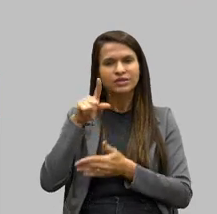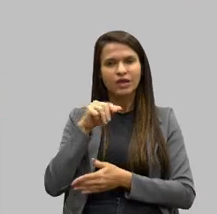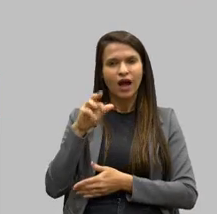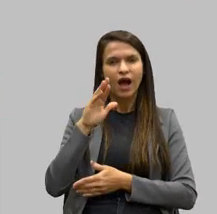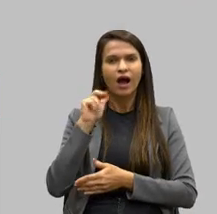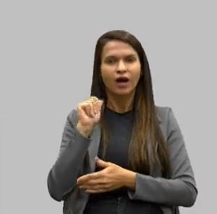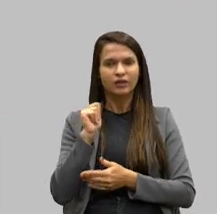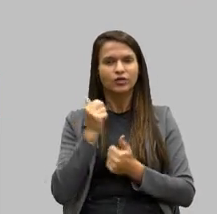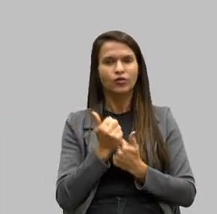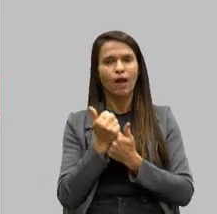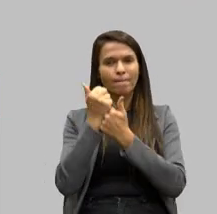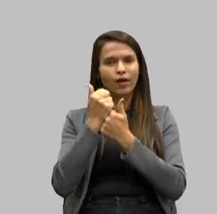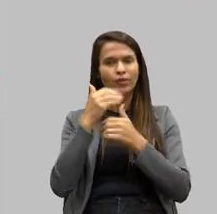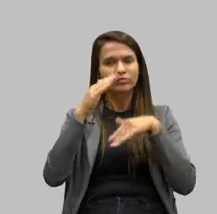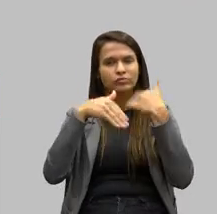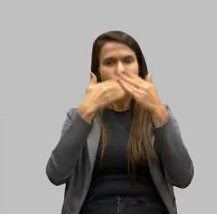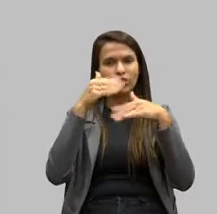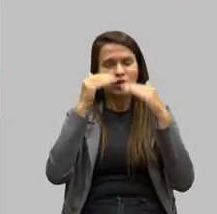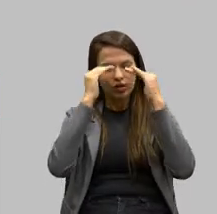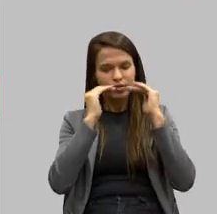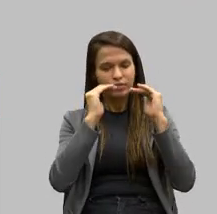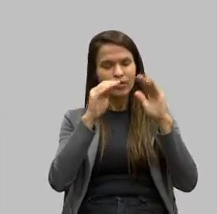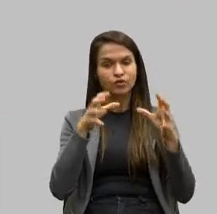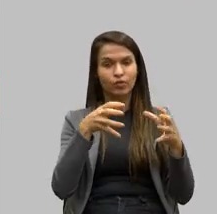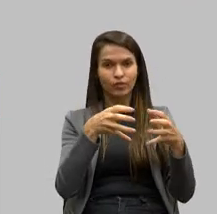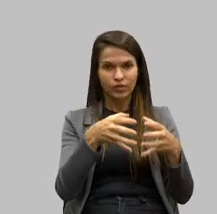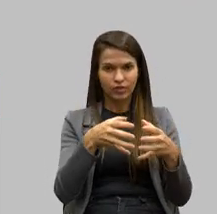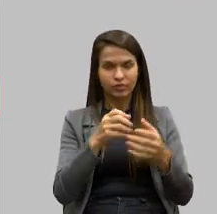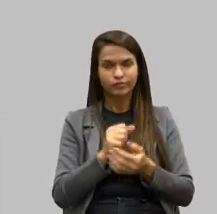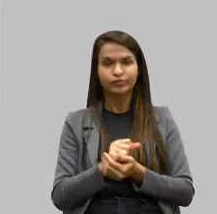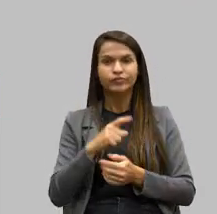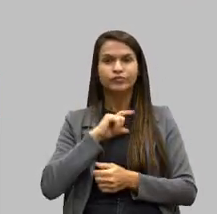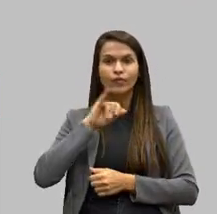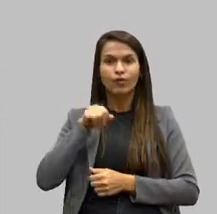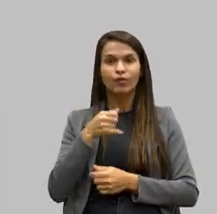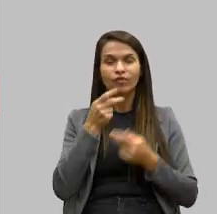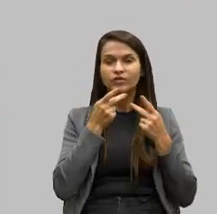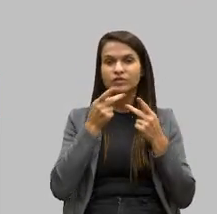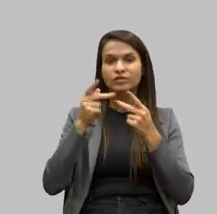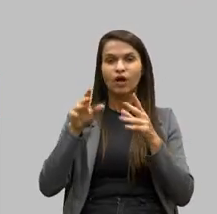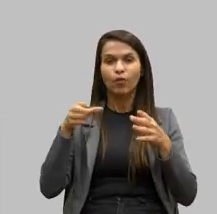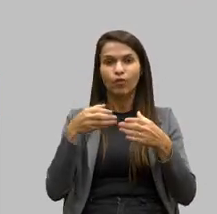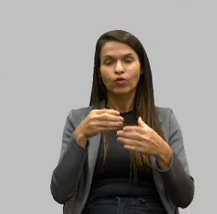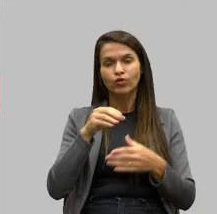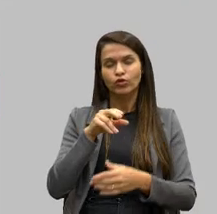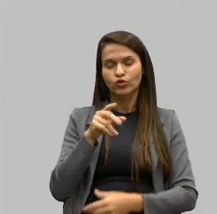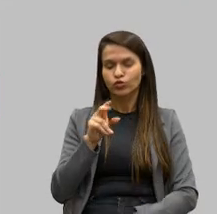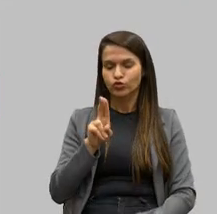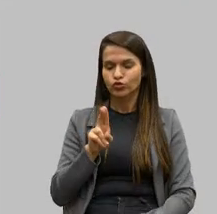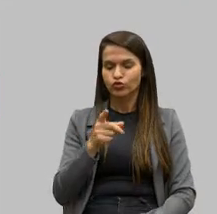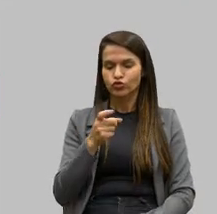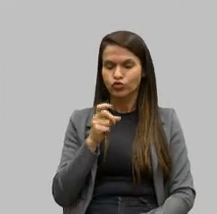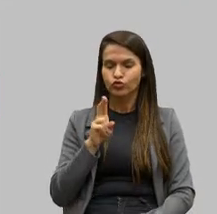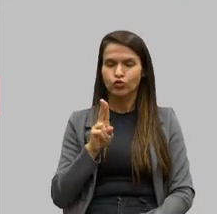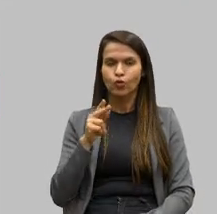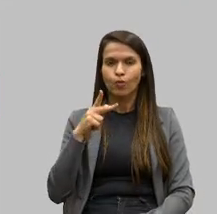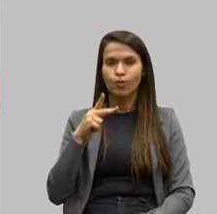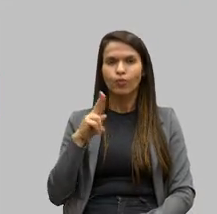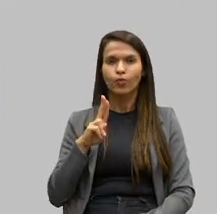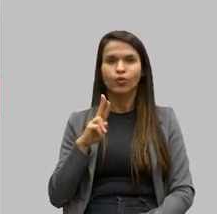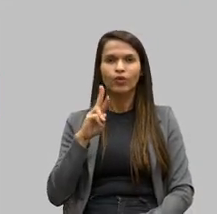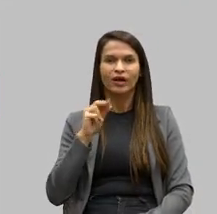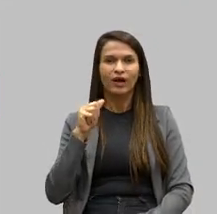nisso, porque isso é respeito às comunidades que lá estão. Eu tive a oportunidade de visitar a comunidade de Chucuranc, lá de Januária,